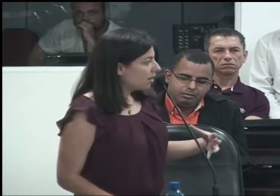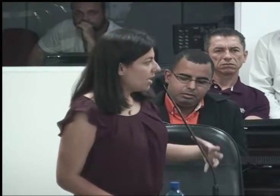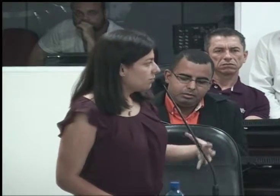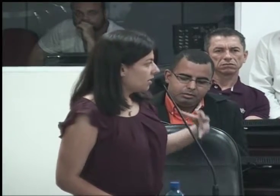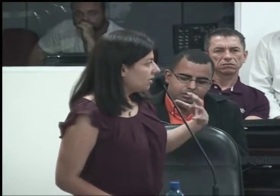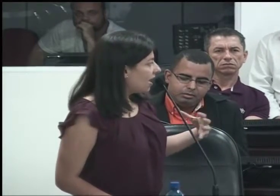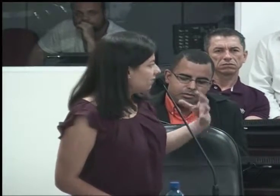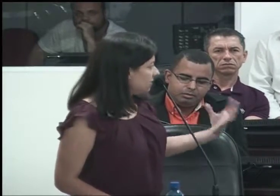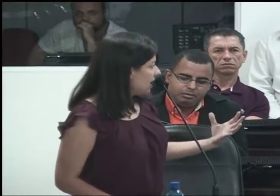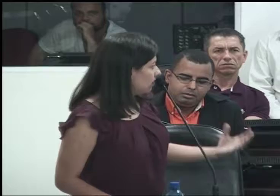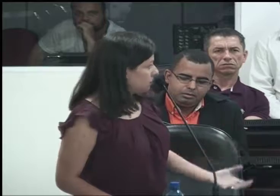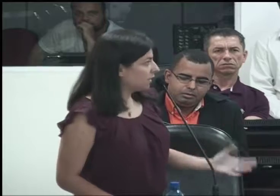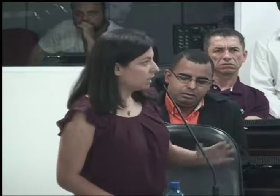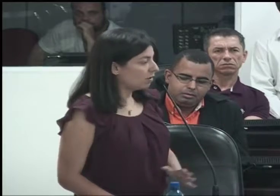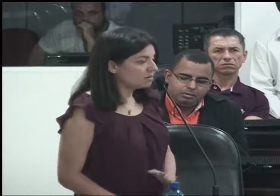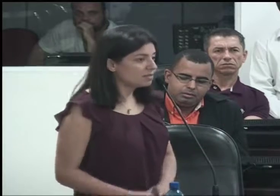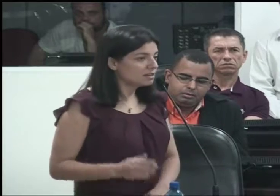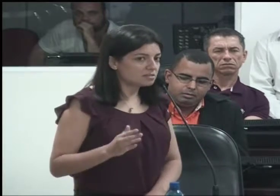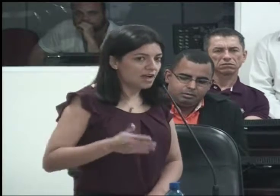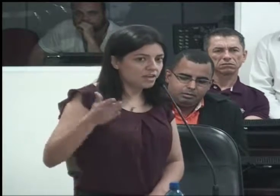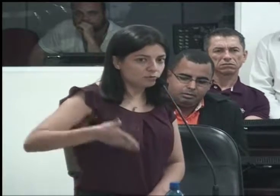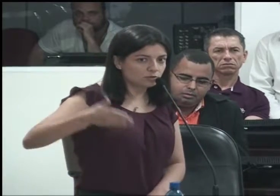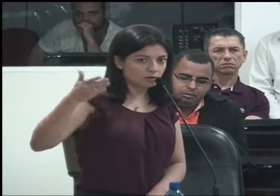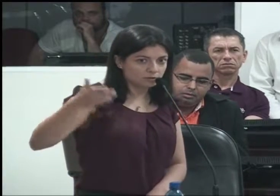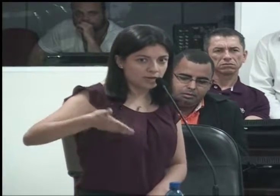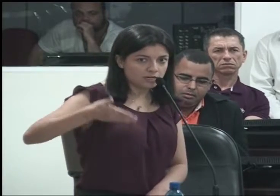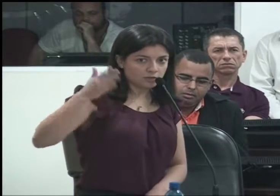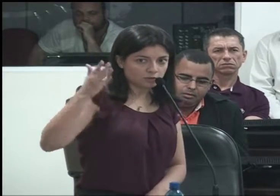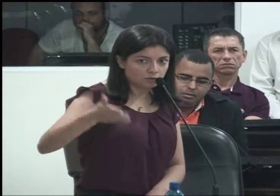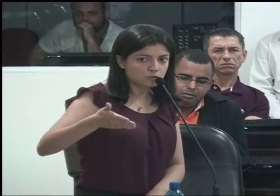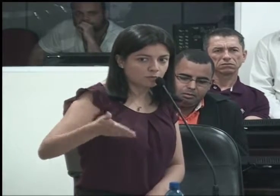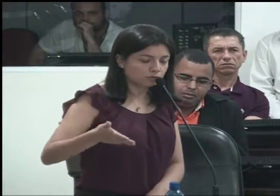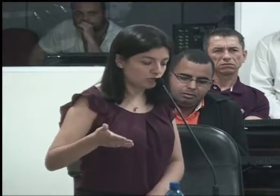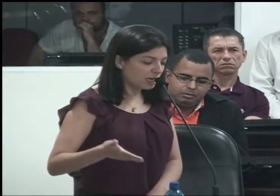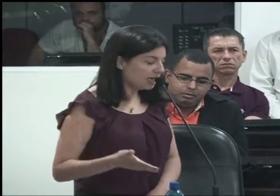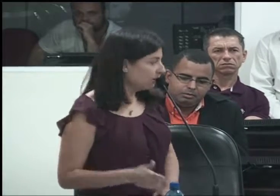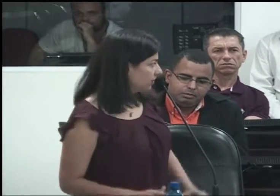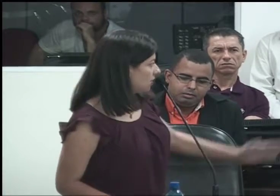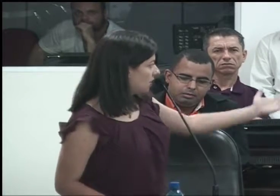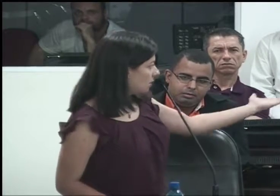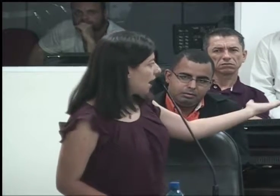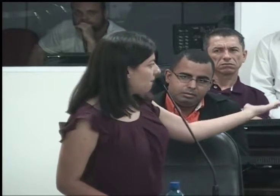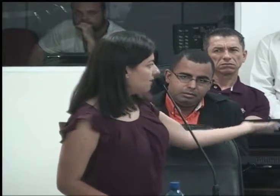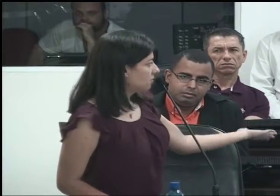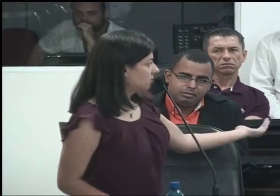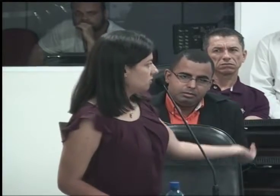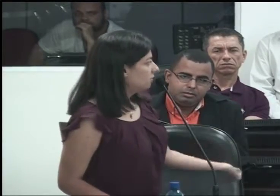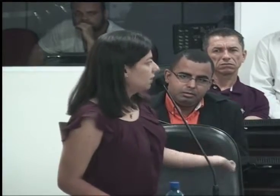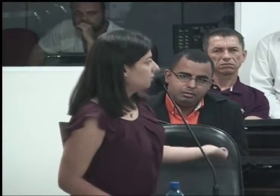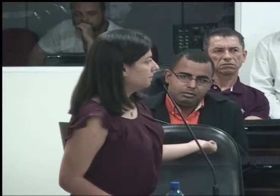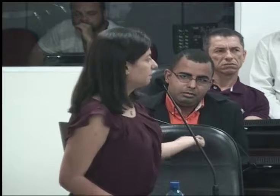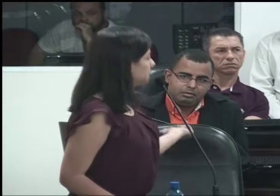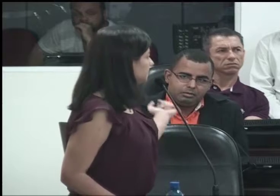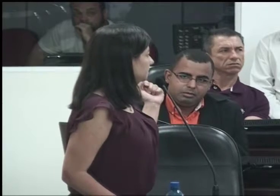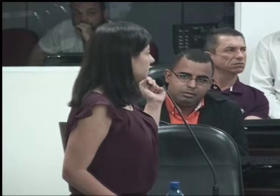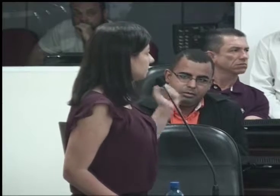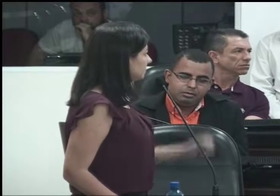nós incorremos em graves erros porque nós saímos do nosso eixo e do nosso ponto de equilíbrio. A parte concedida,